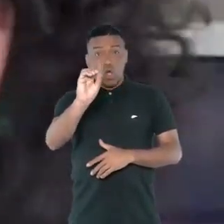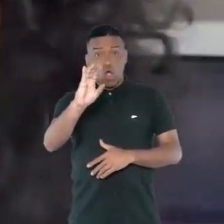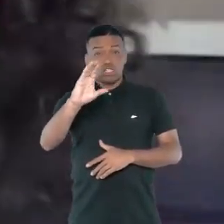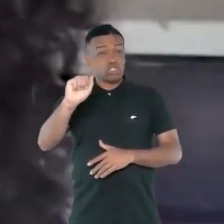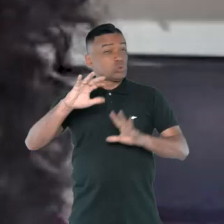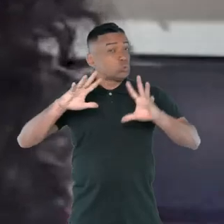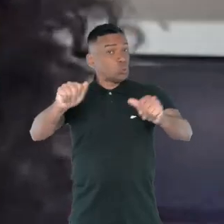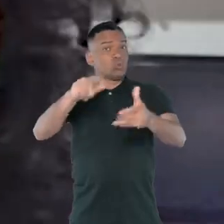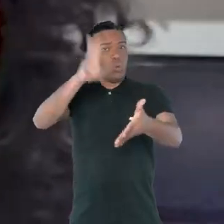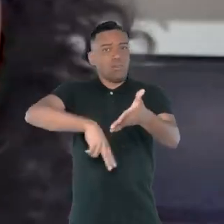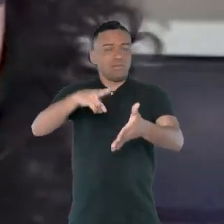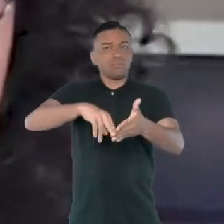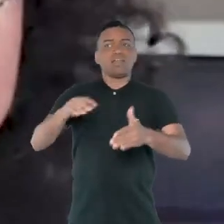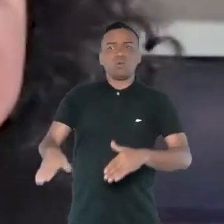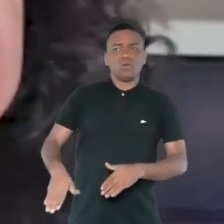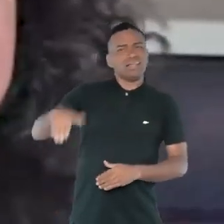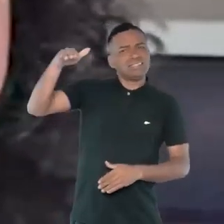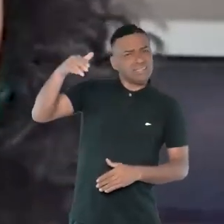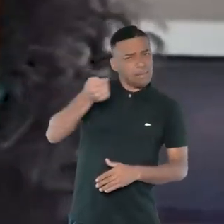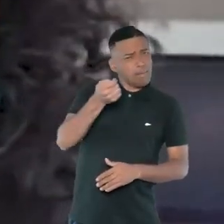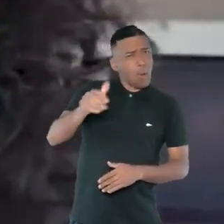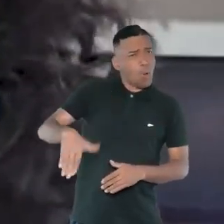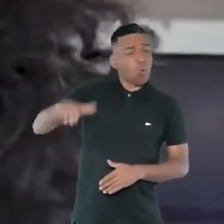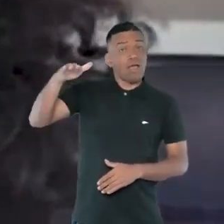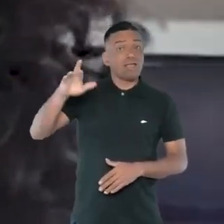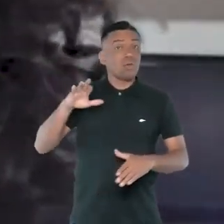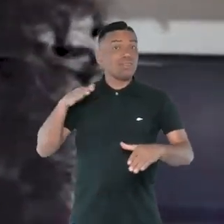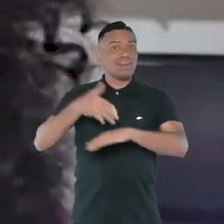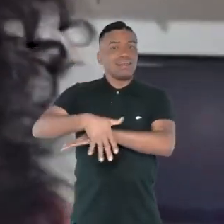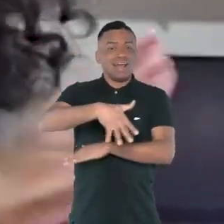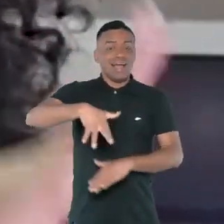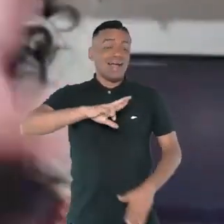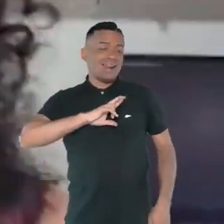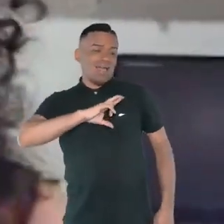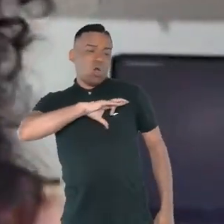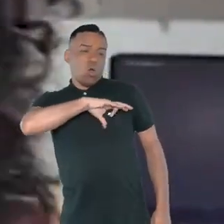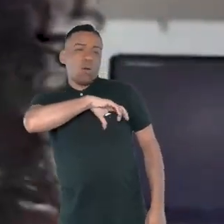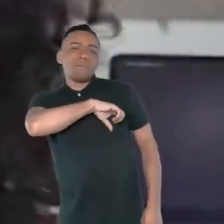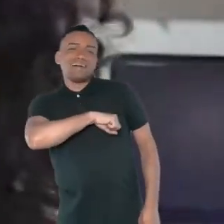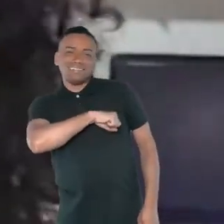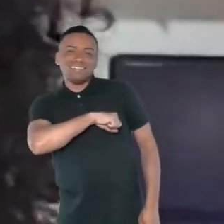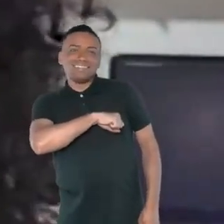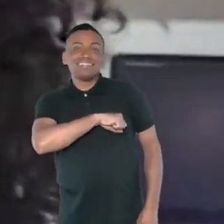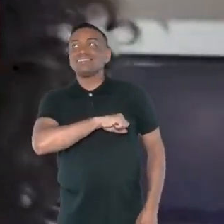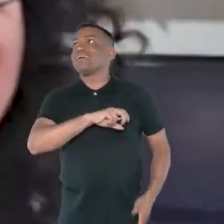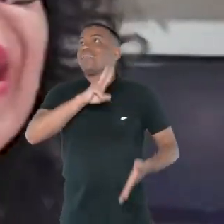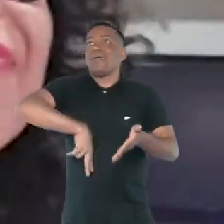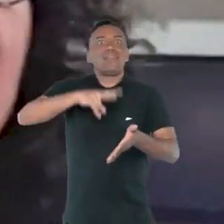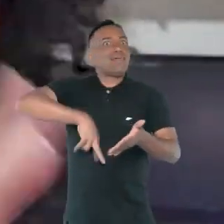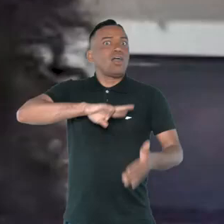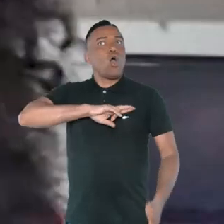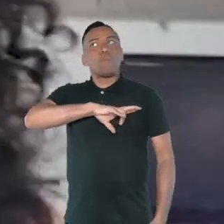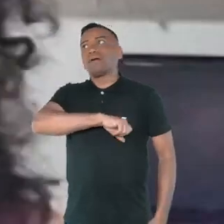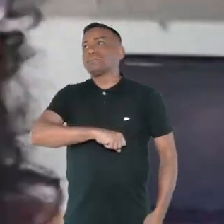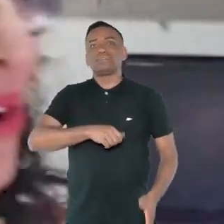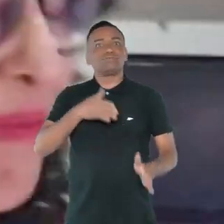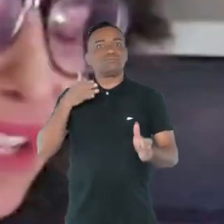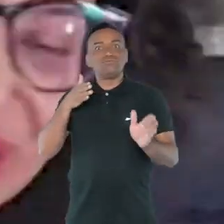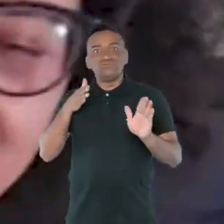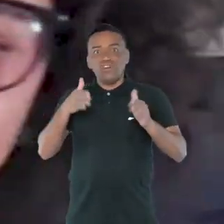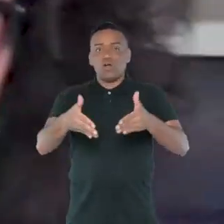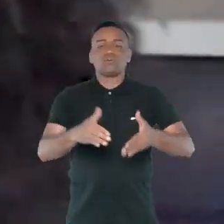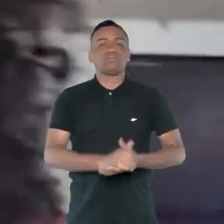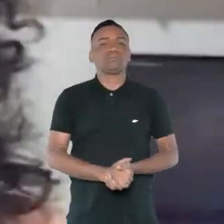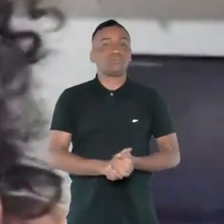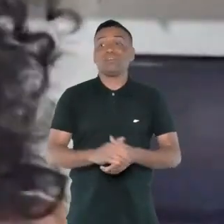que era Ruth Rocha na biblioteca eu queria ler. Depois eu cresci um pouquinho e eu fui pro mundo dos romances. Aí era um romance atrás do outro,